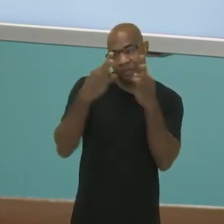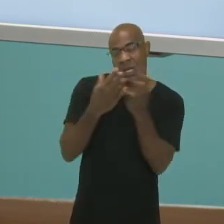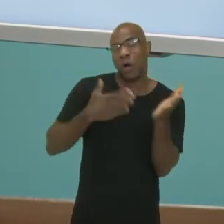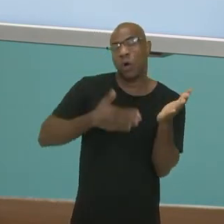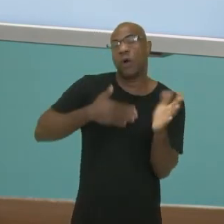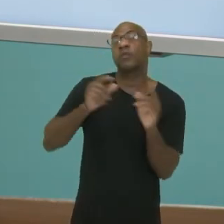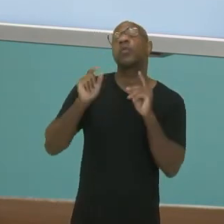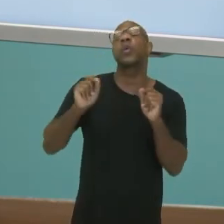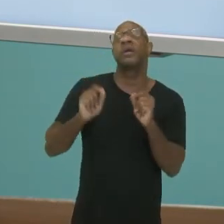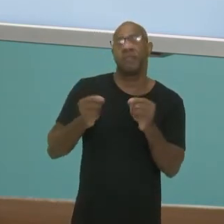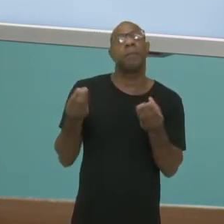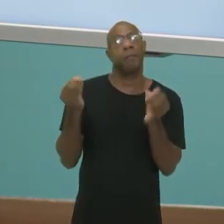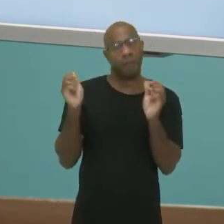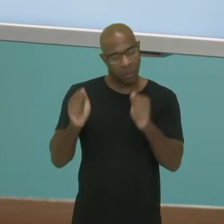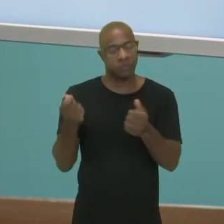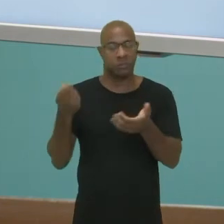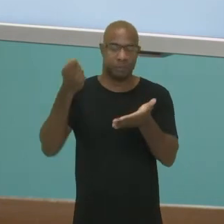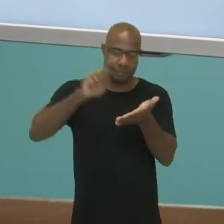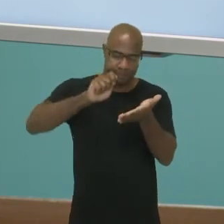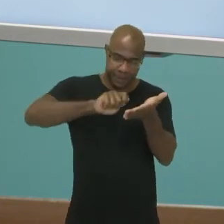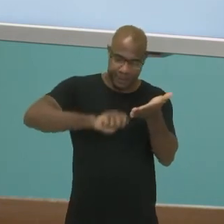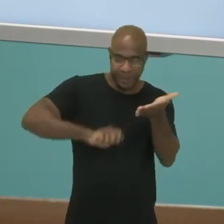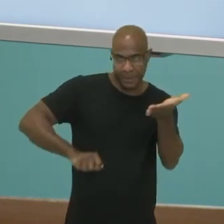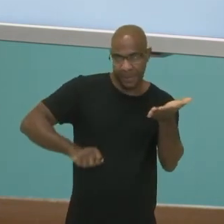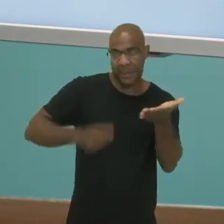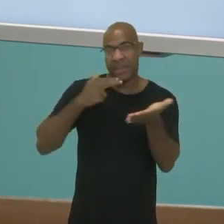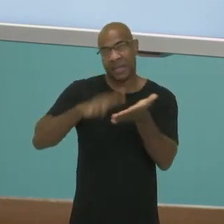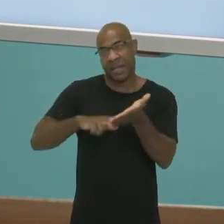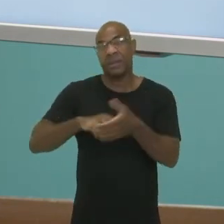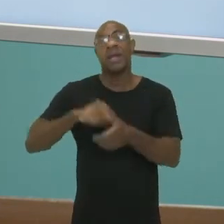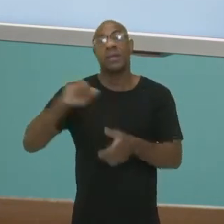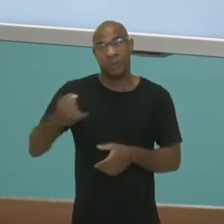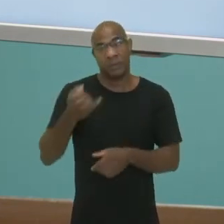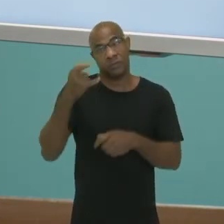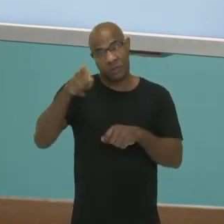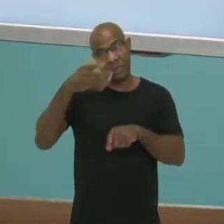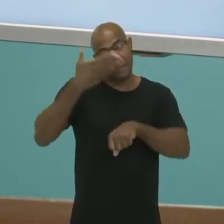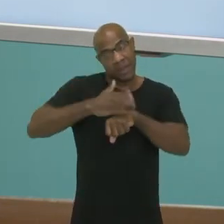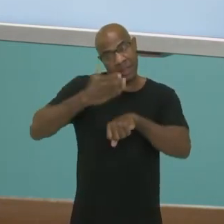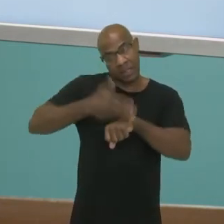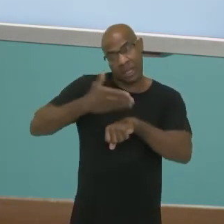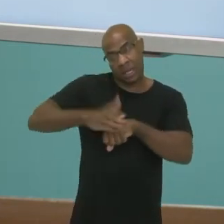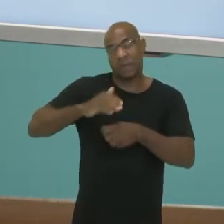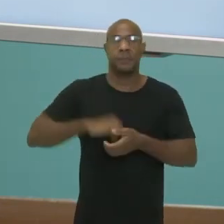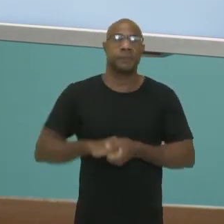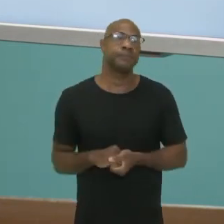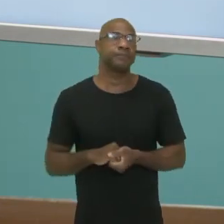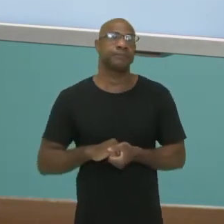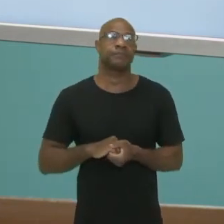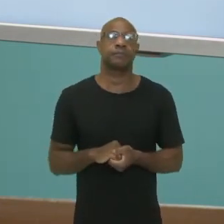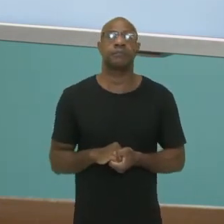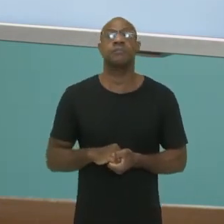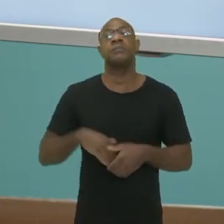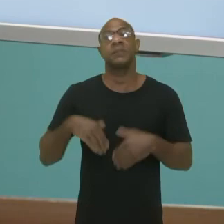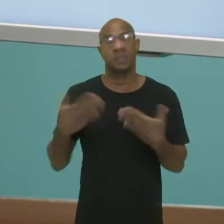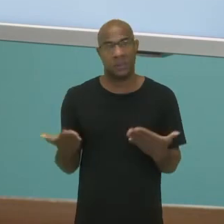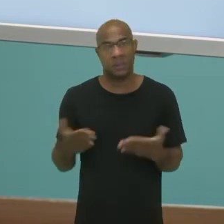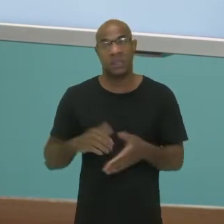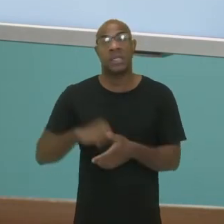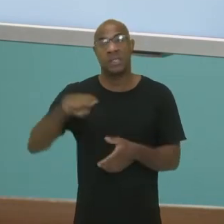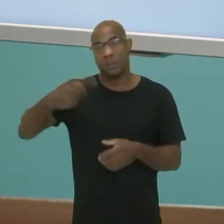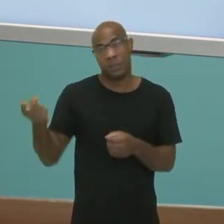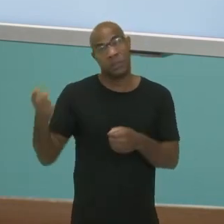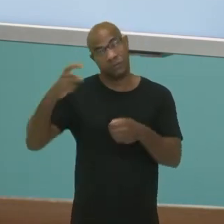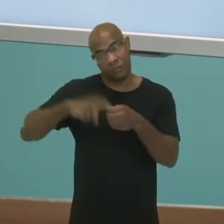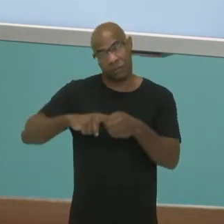pode criar também uma personagem. O que é importante aqui é você praticar, certo? Então, mãos à obra e já